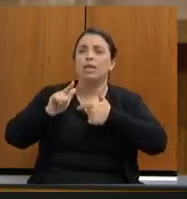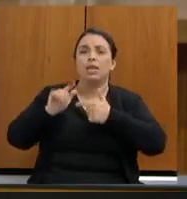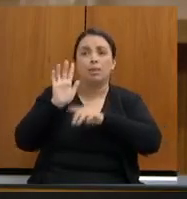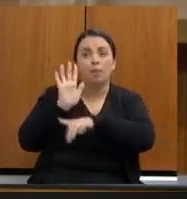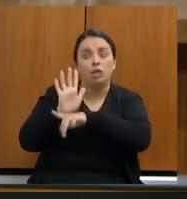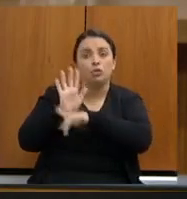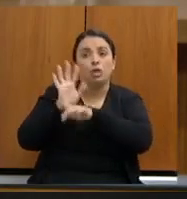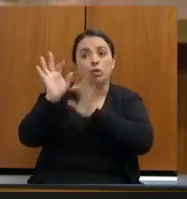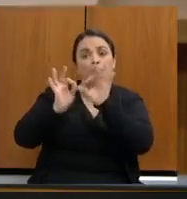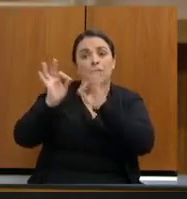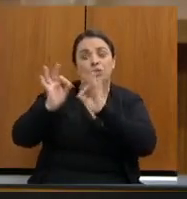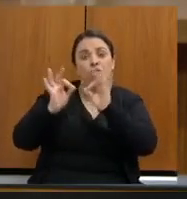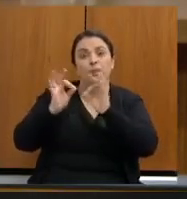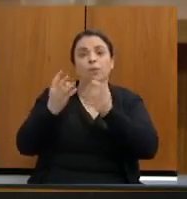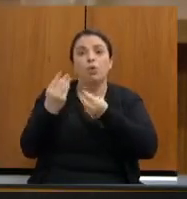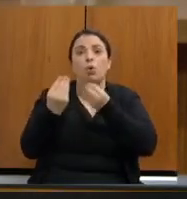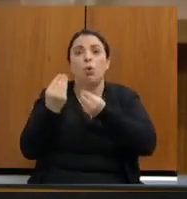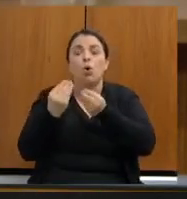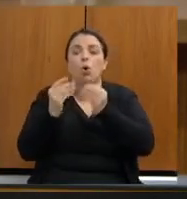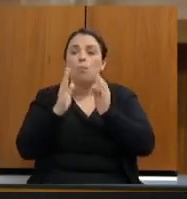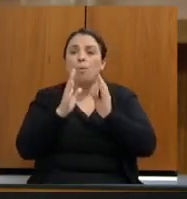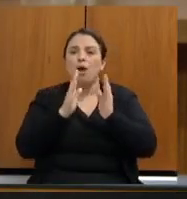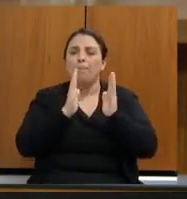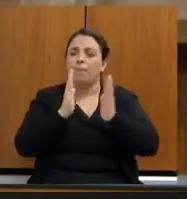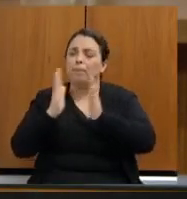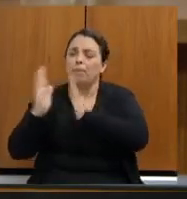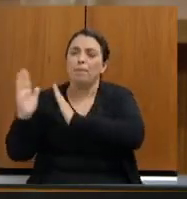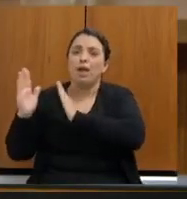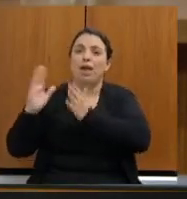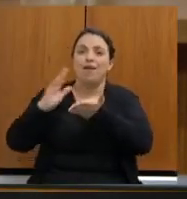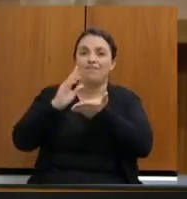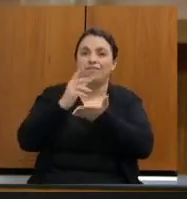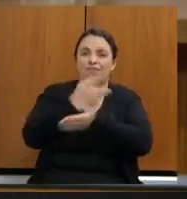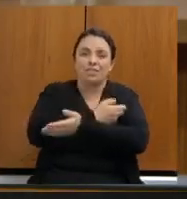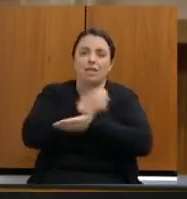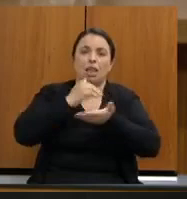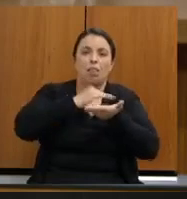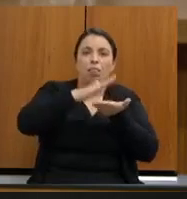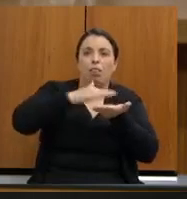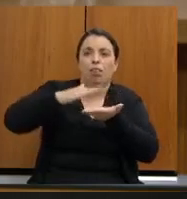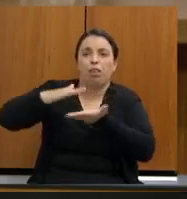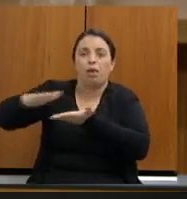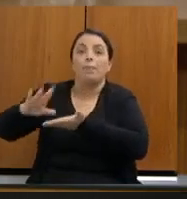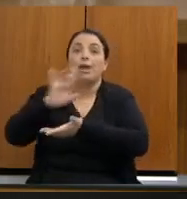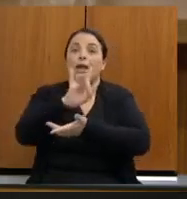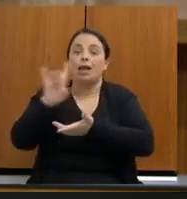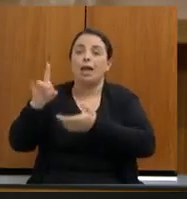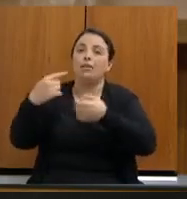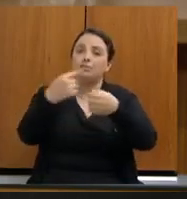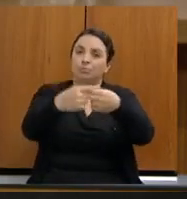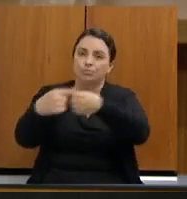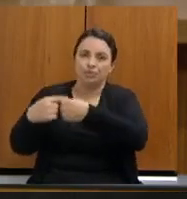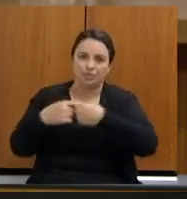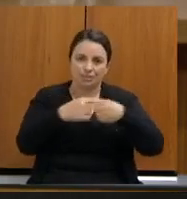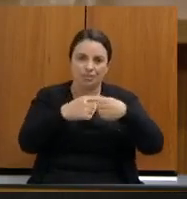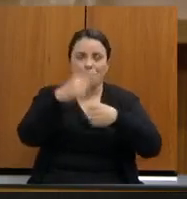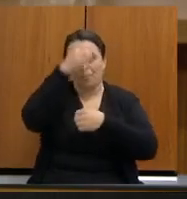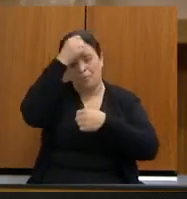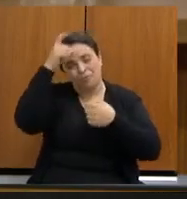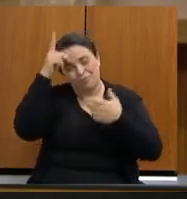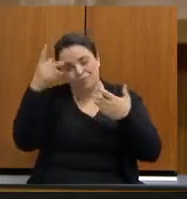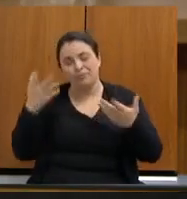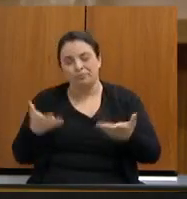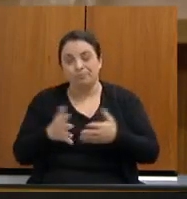de vacinas para cada um dos Municípios pode passar quero aqui destacar também um outro